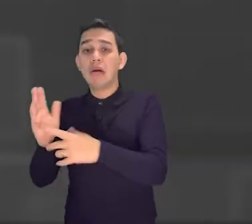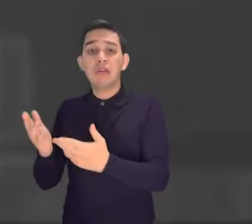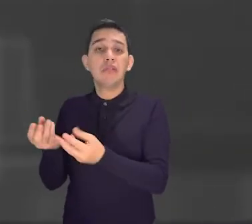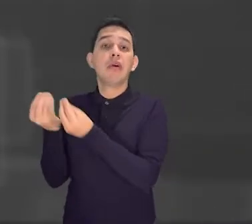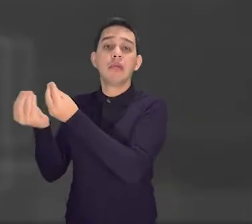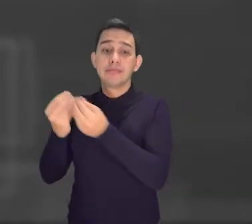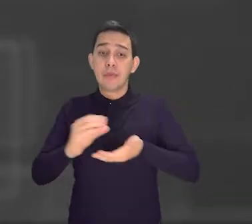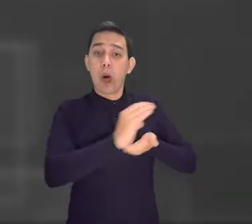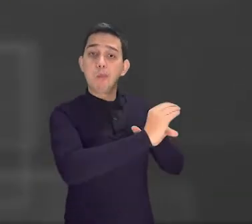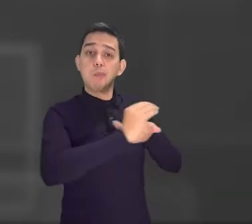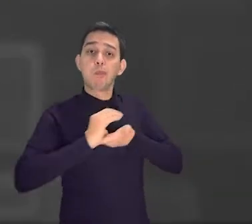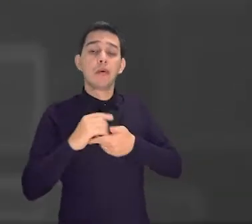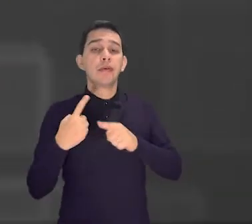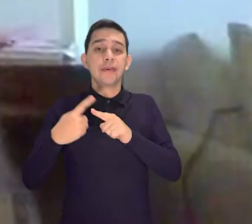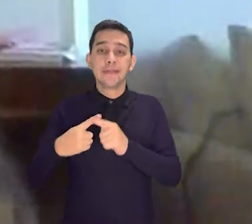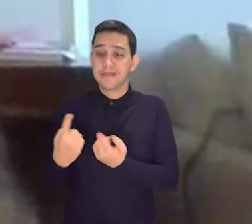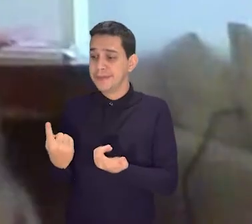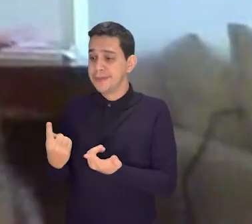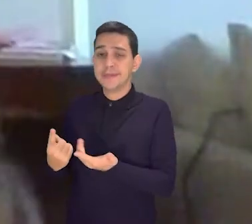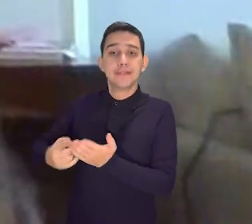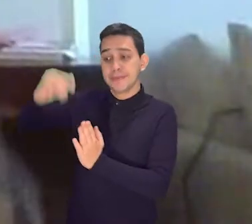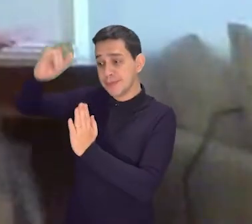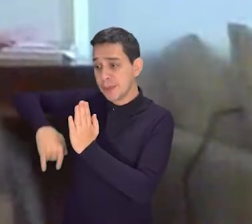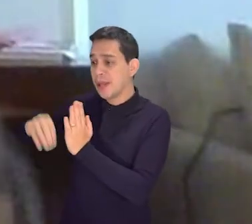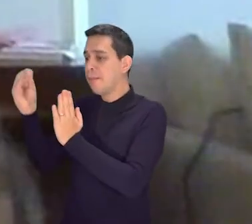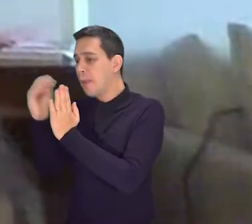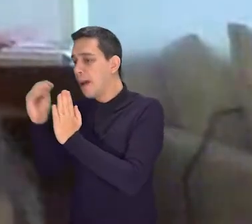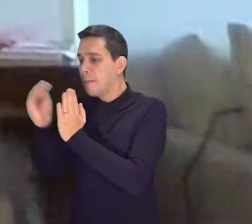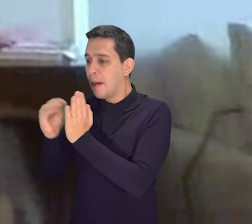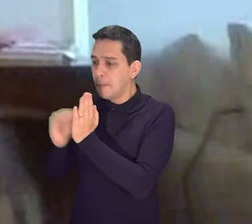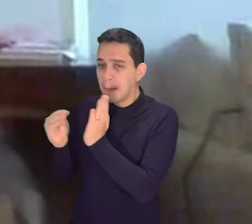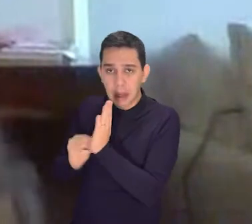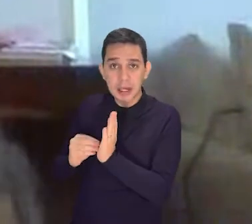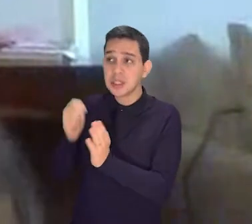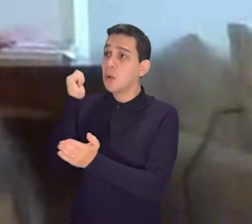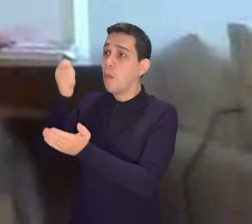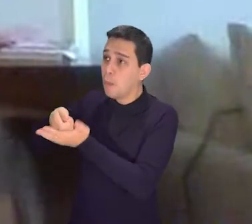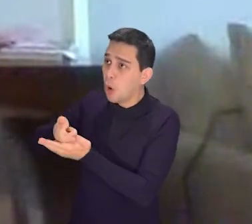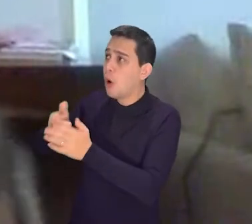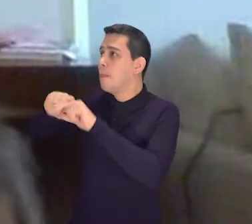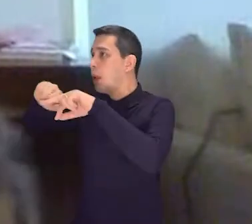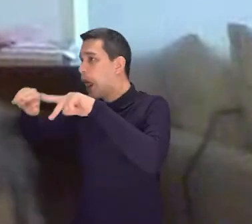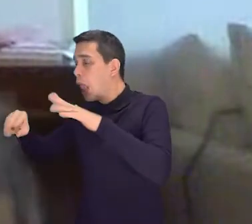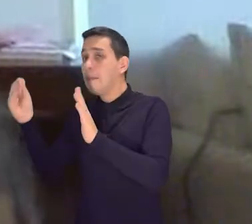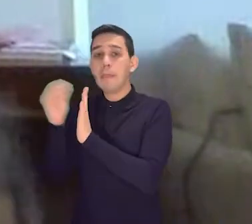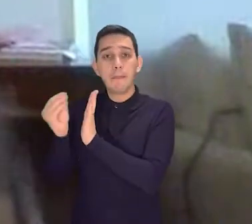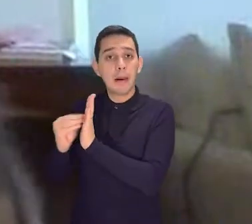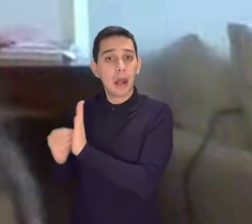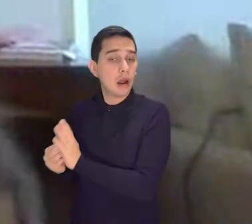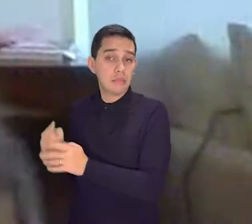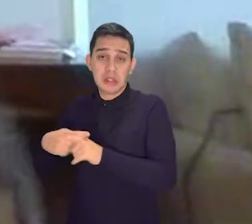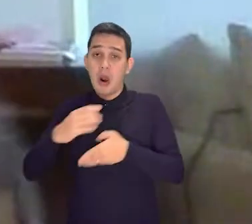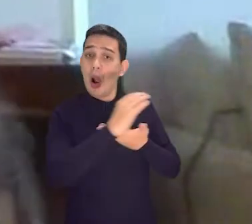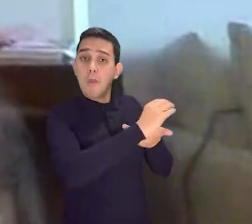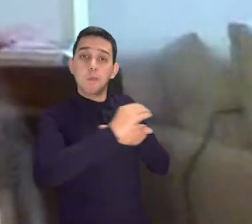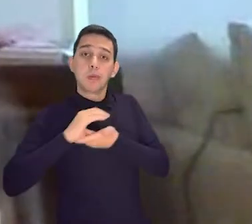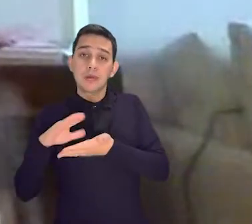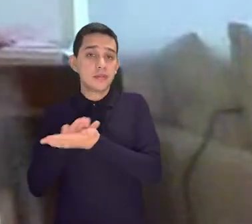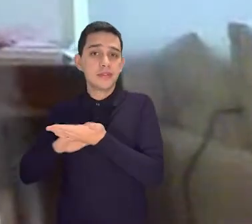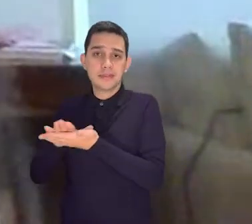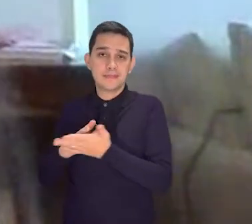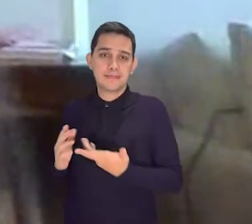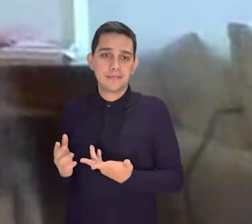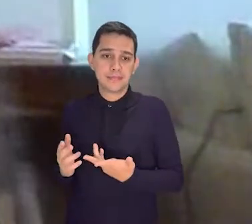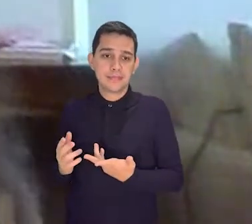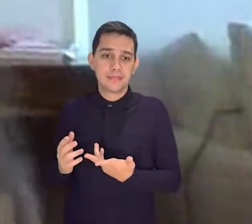esses repasses tempestivamente porque, supostamente, essa ONG não